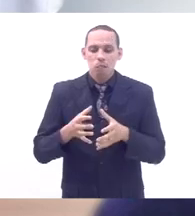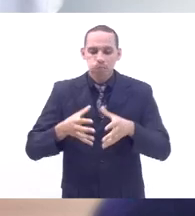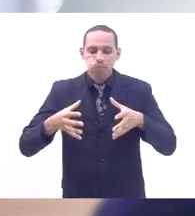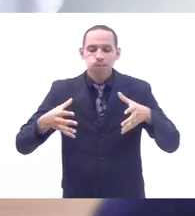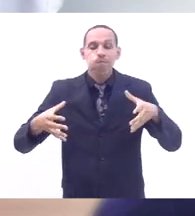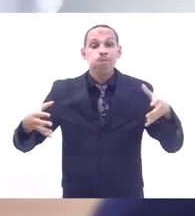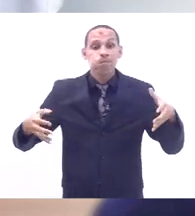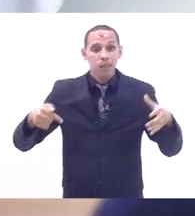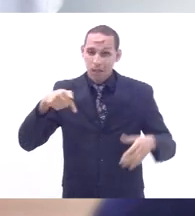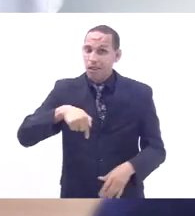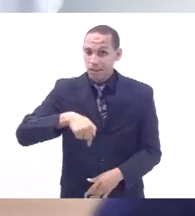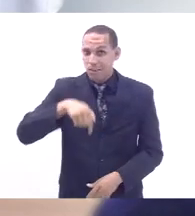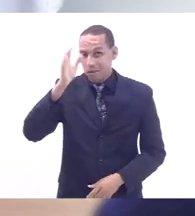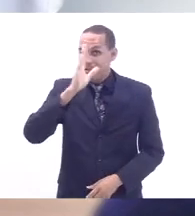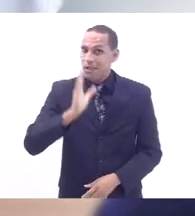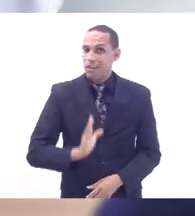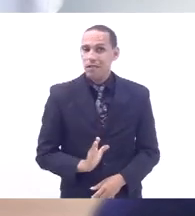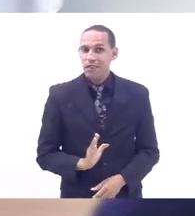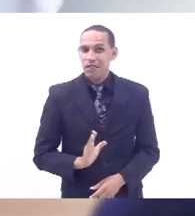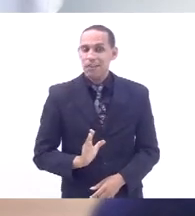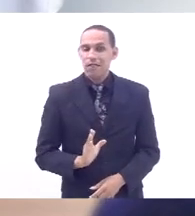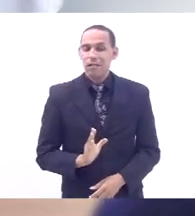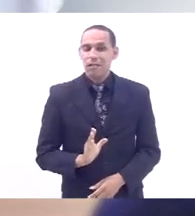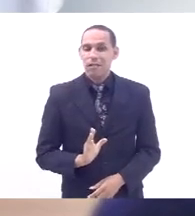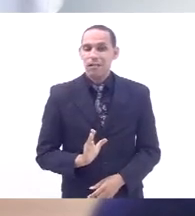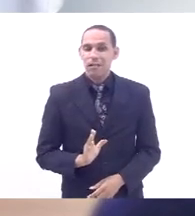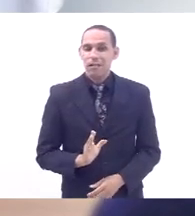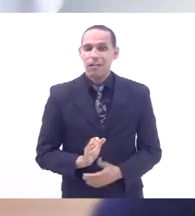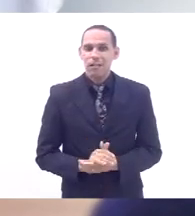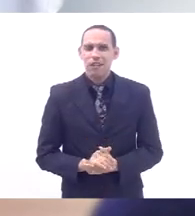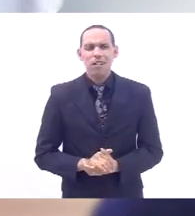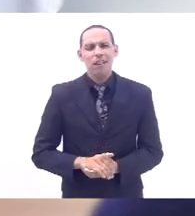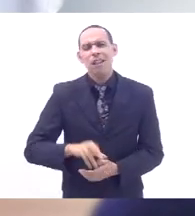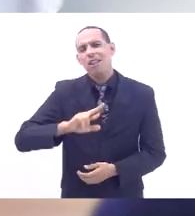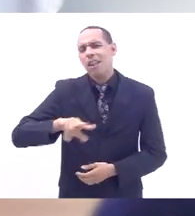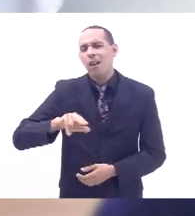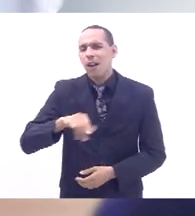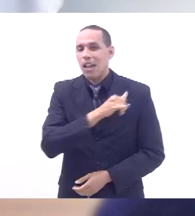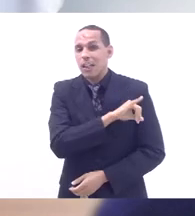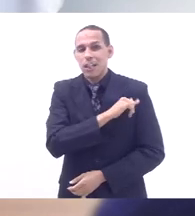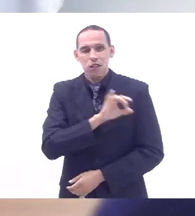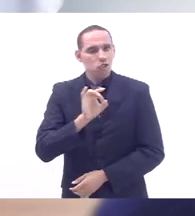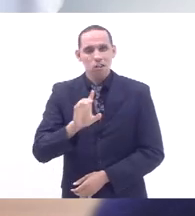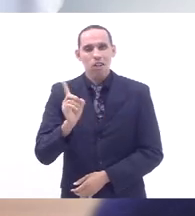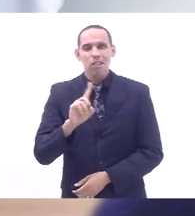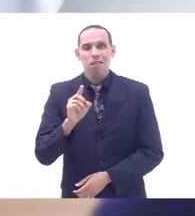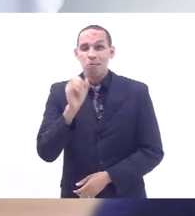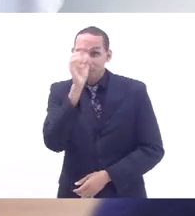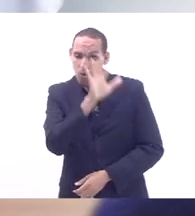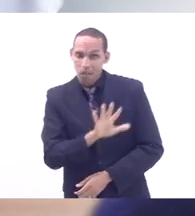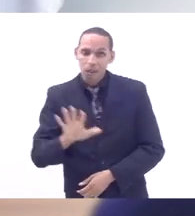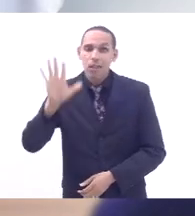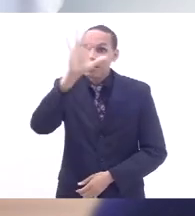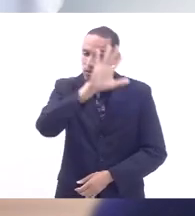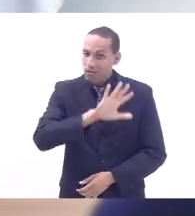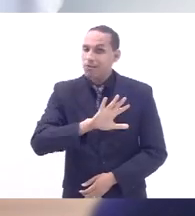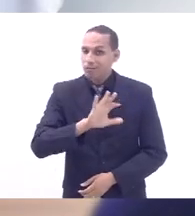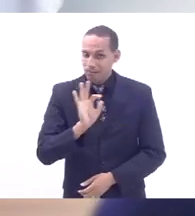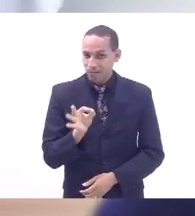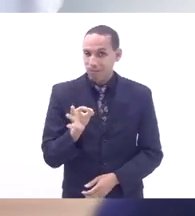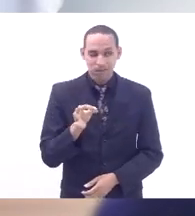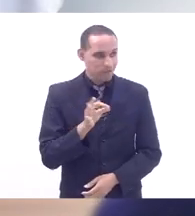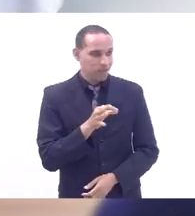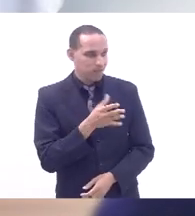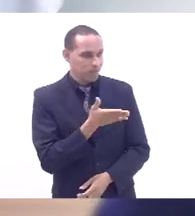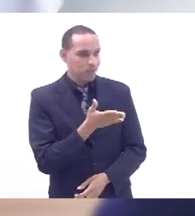aqui no Brasil. Se eu não me engano, não é nem no estado do Rio de Janeiro, é nível Brasil, não é isso?